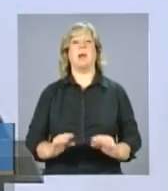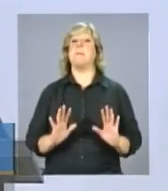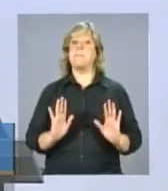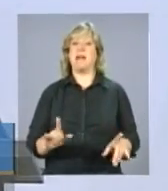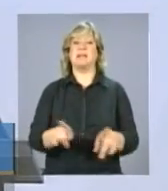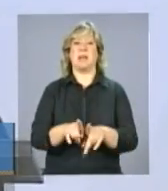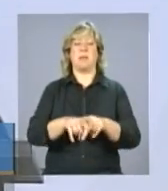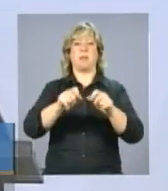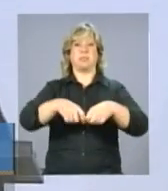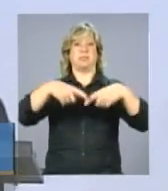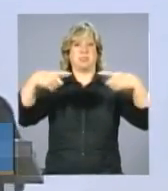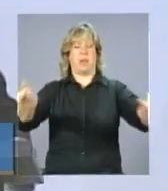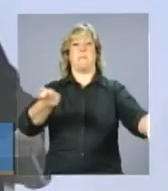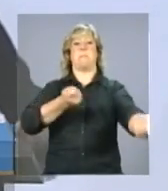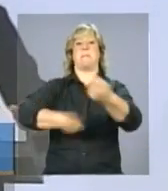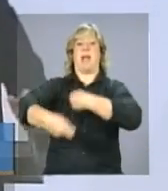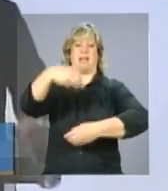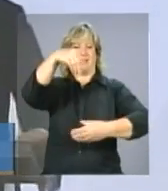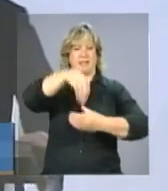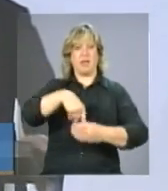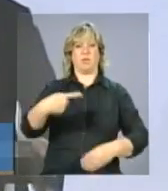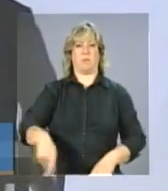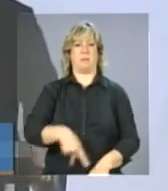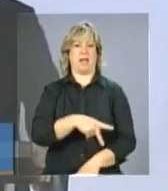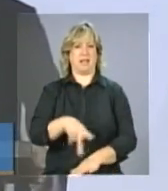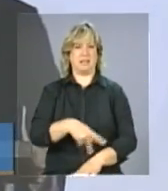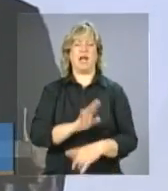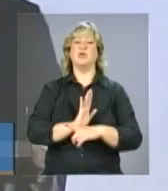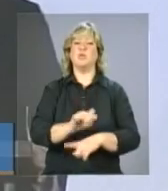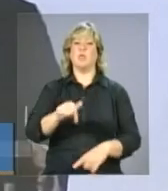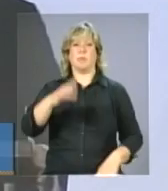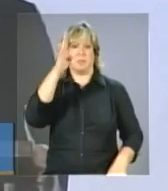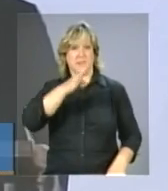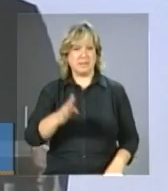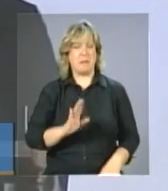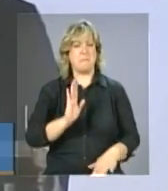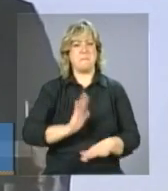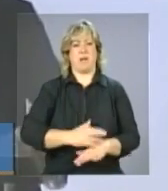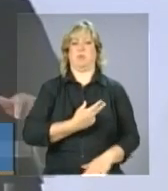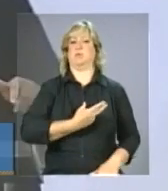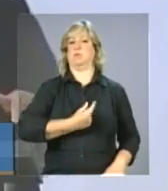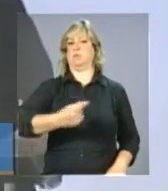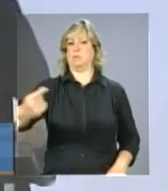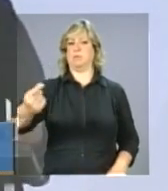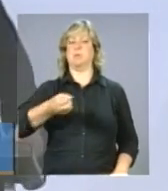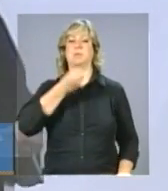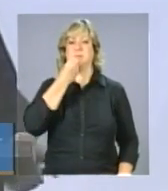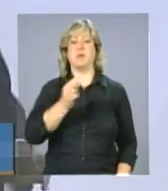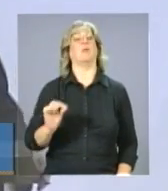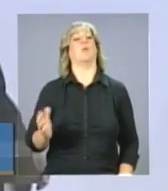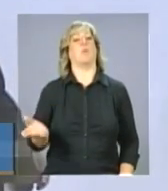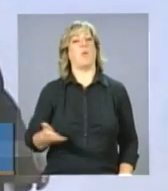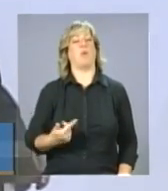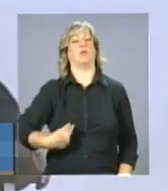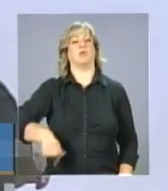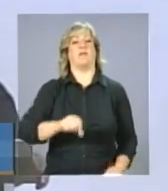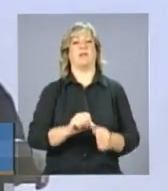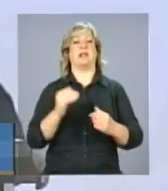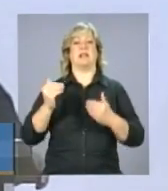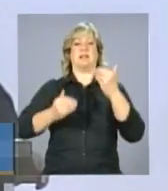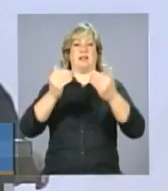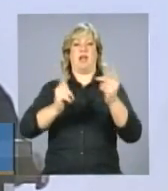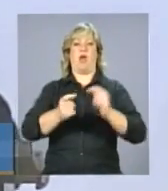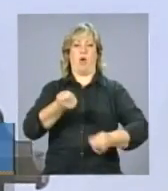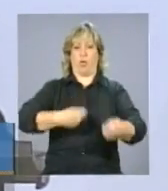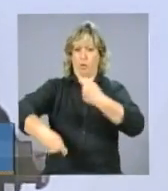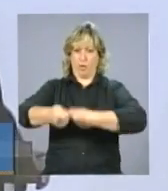o nosso mercado interno, tornou o nosso país mais sustentável e acelerou o nosso desenvolvimento